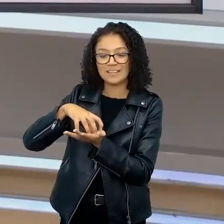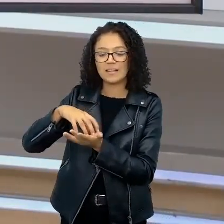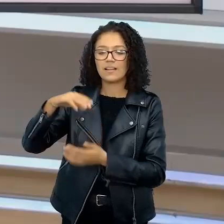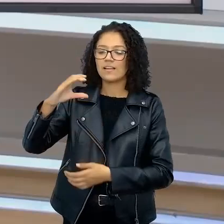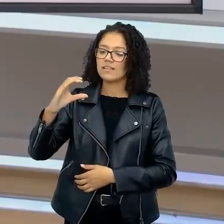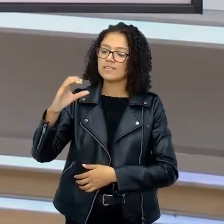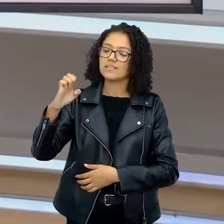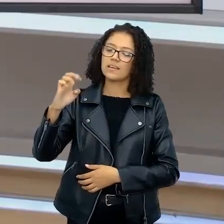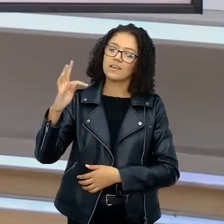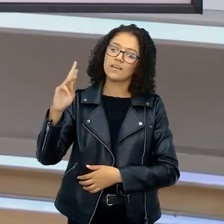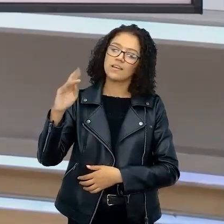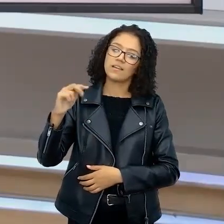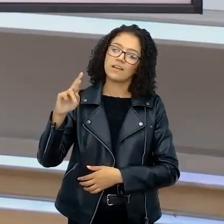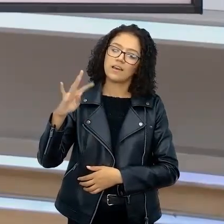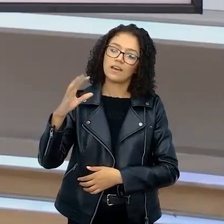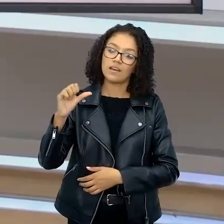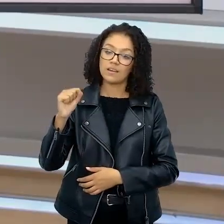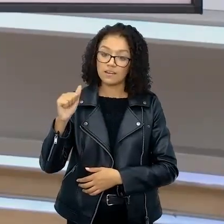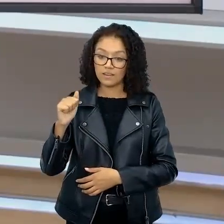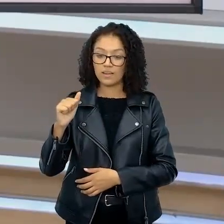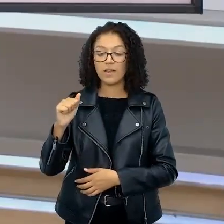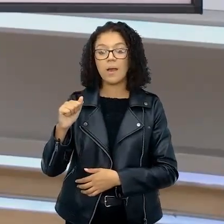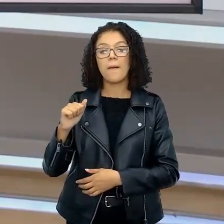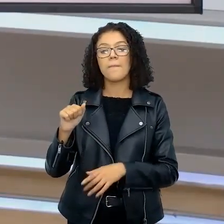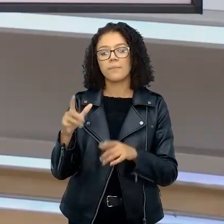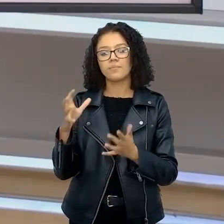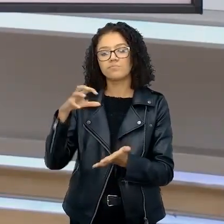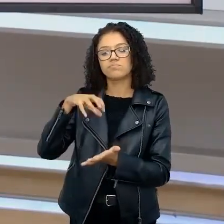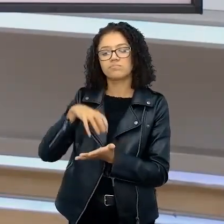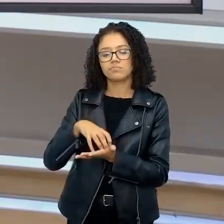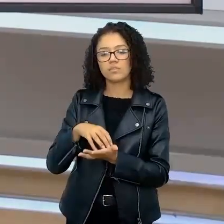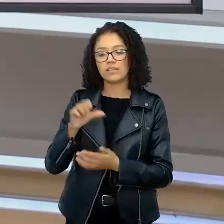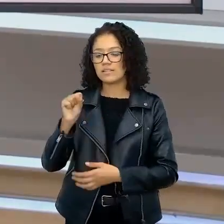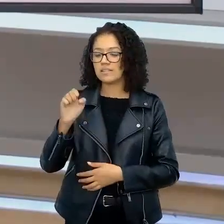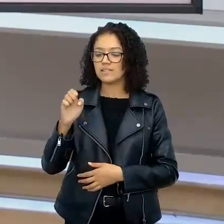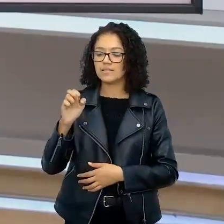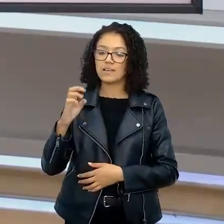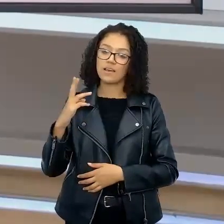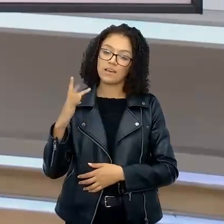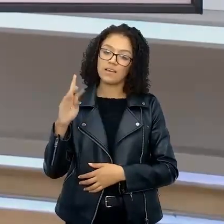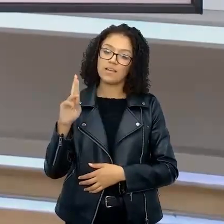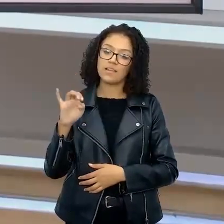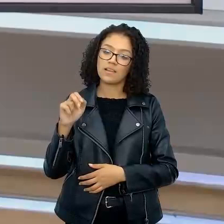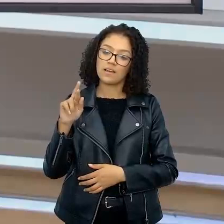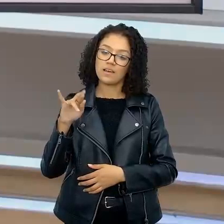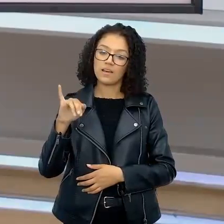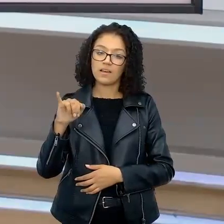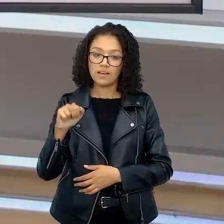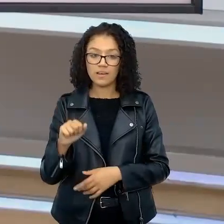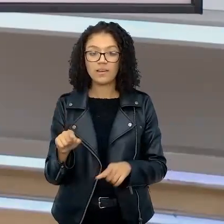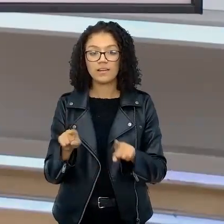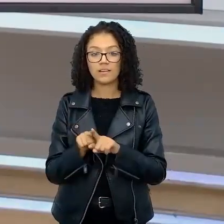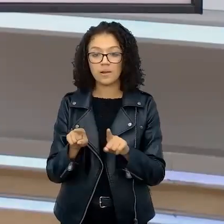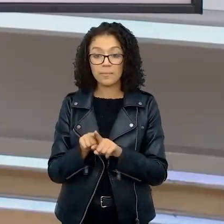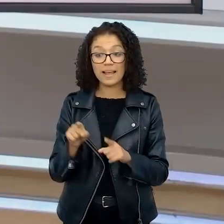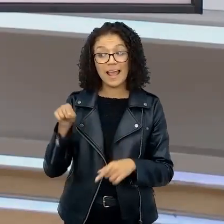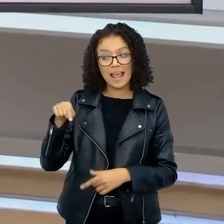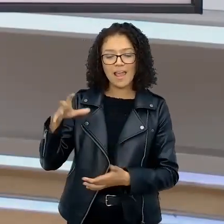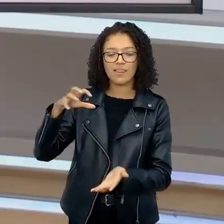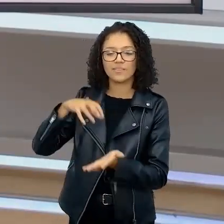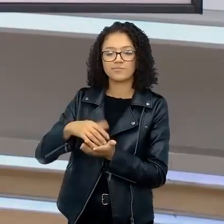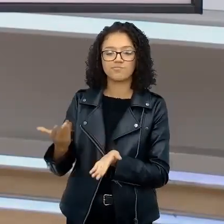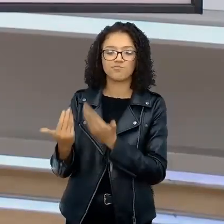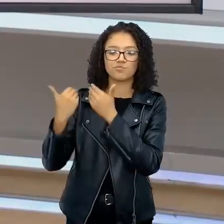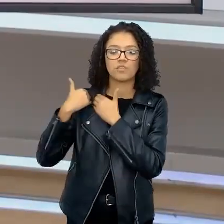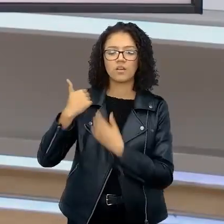de Educação, a gente tem a Secretaria Municipal de Assistência Social, que estão lá, né, fiscalizando, vendo como que está